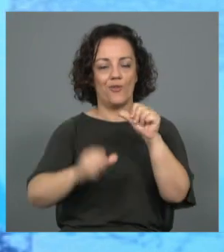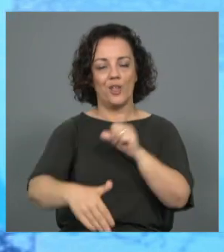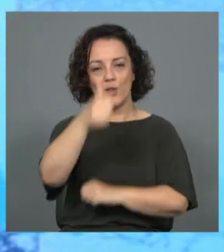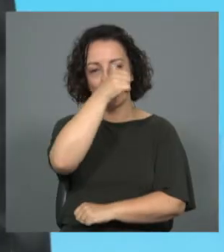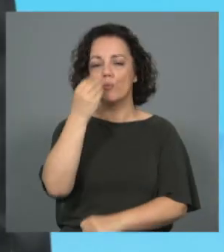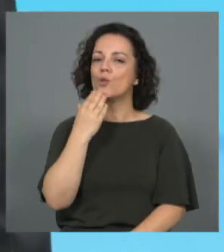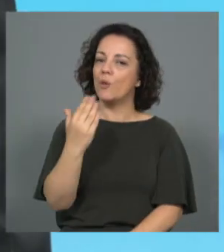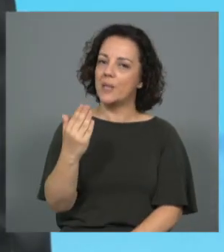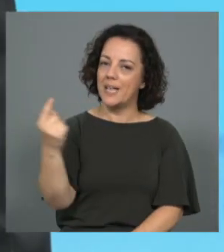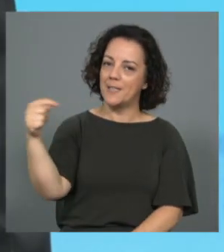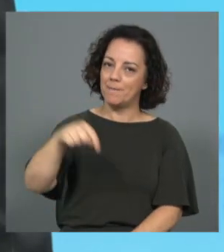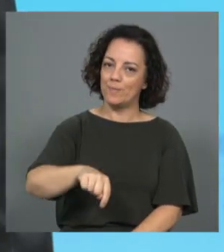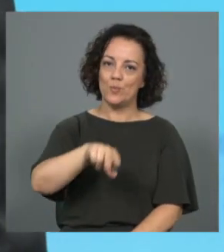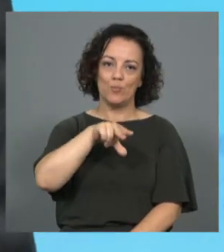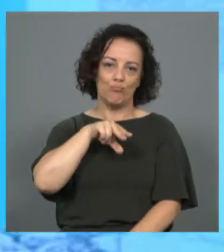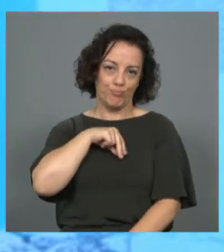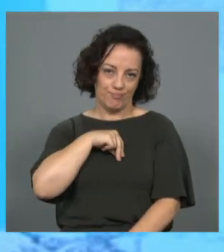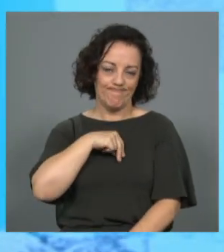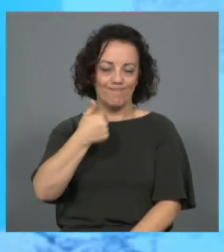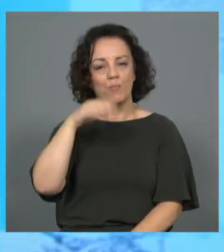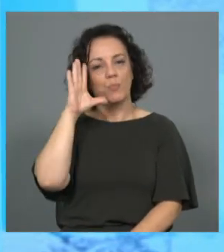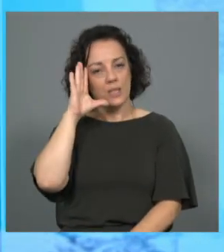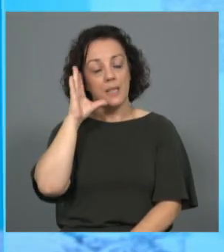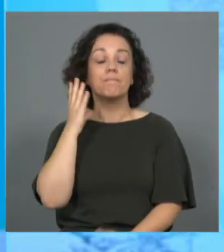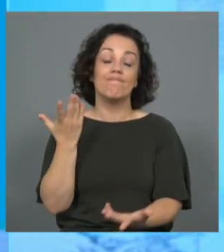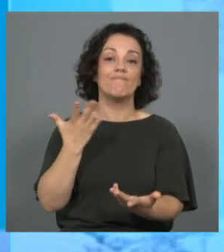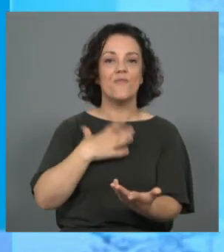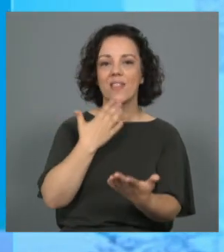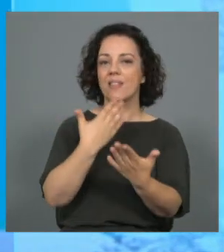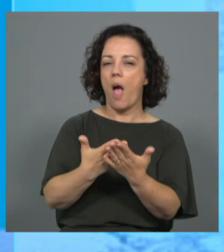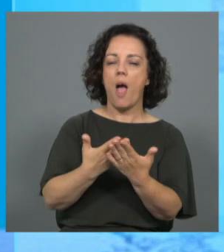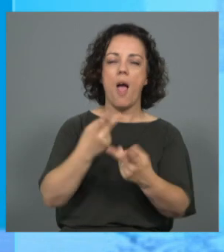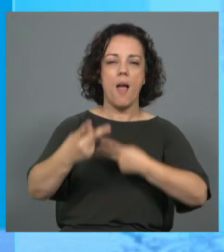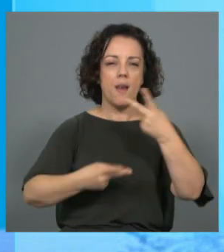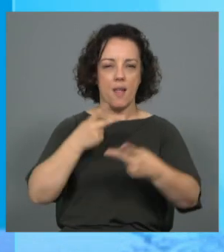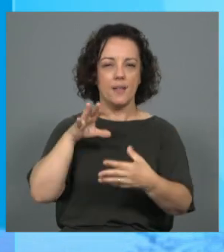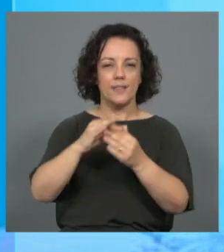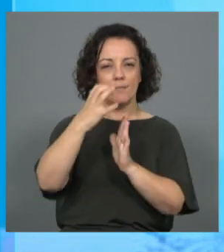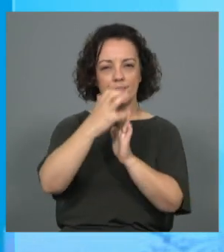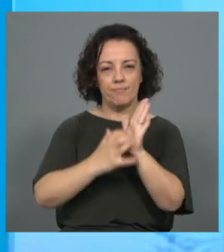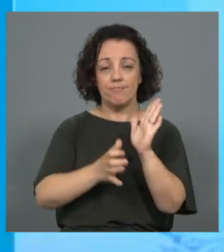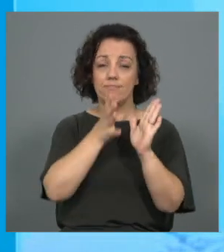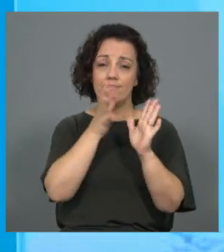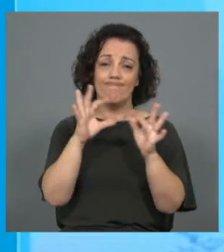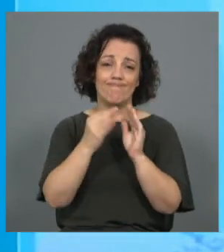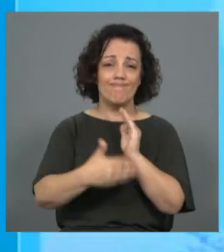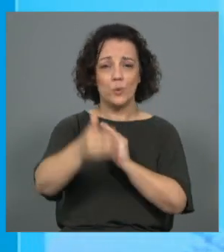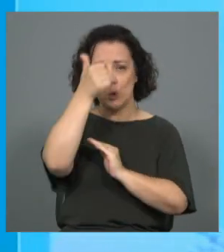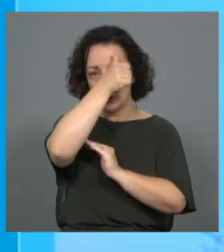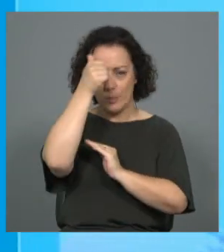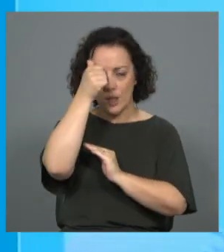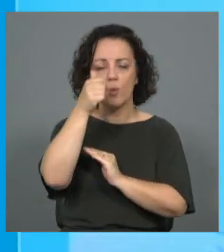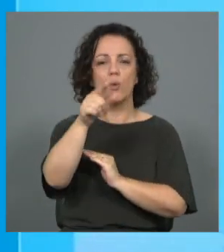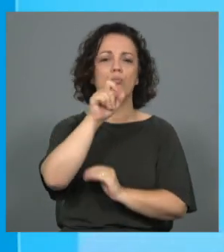ter estado connosco, onde quisemos, de facto, deixar propostas de análise à liturgia do domingo, que partilhamos consigo e que pode